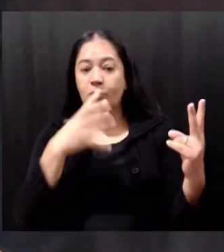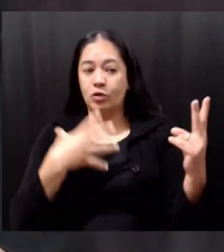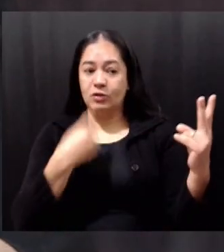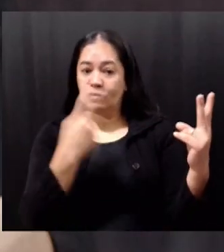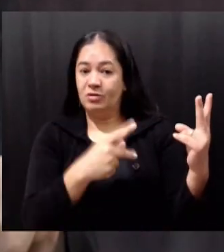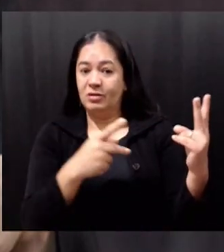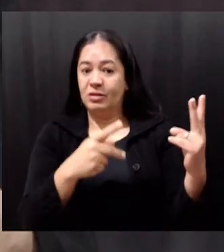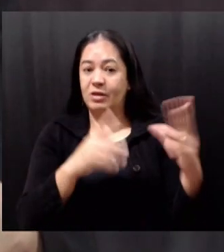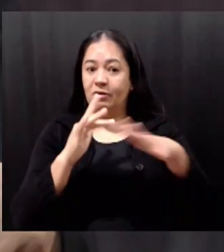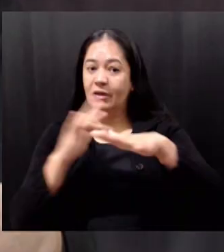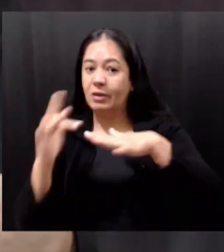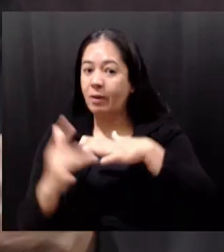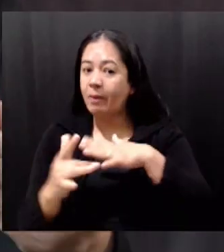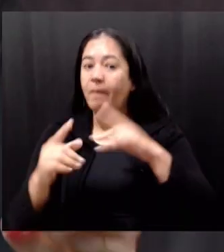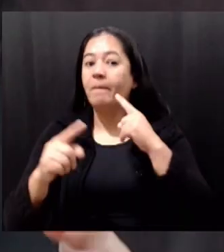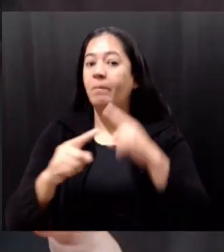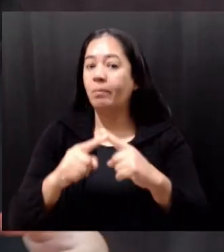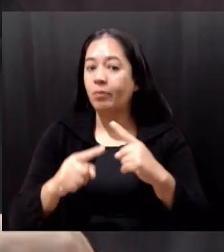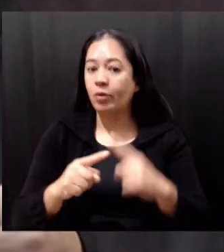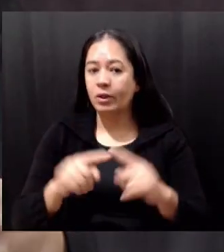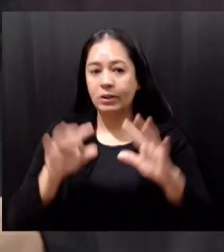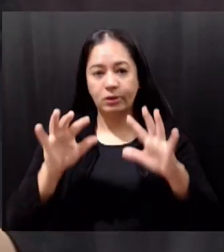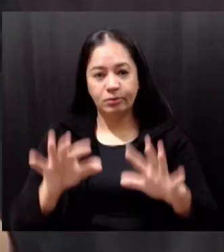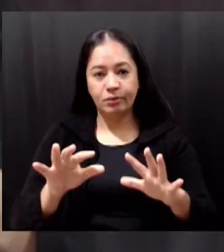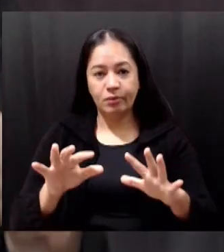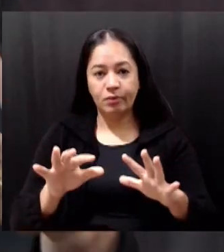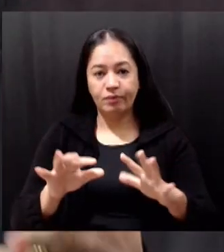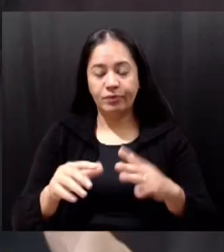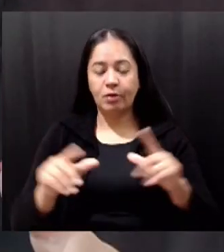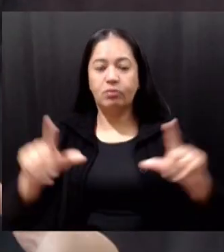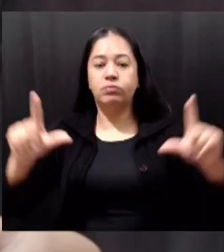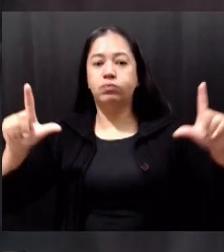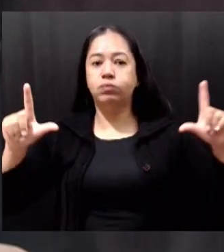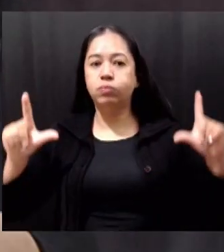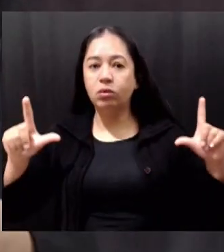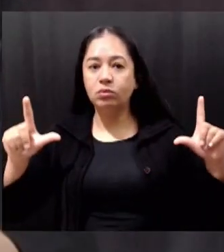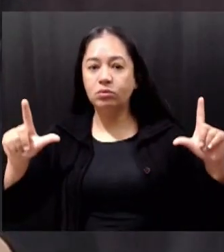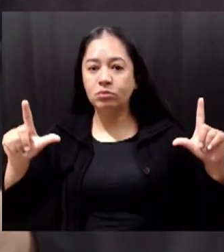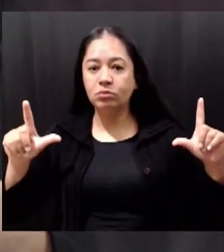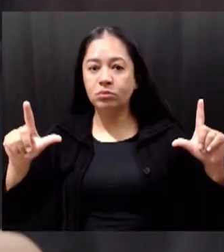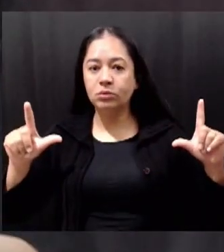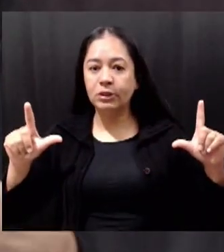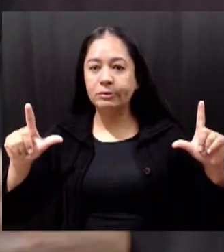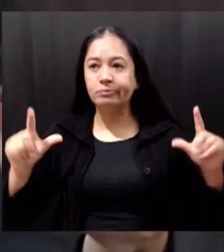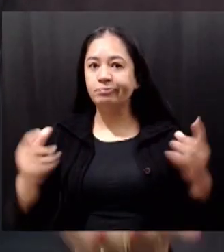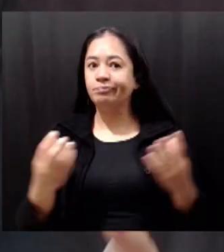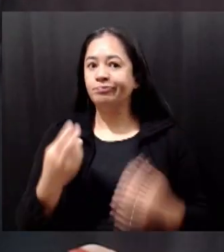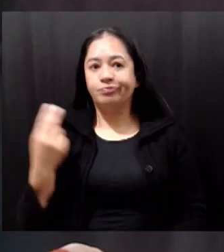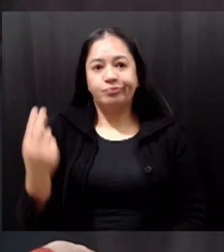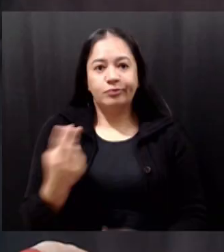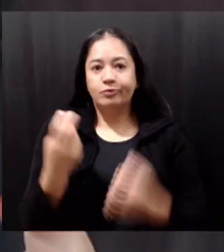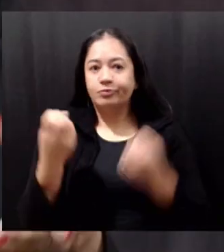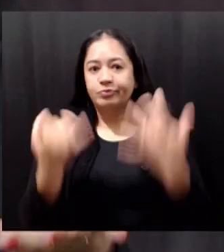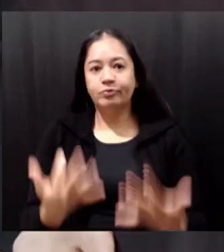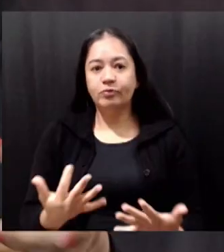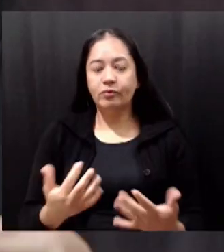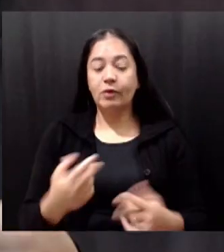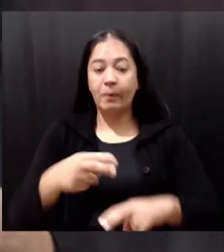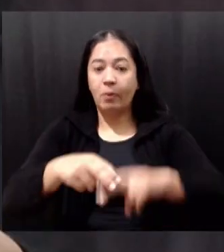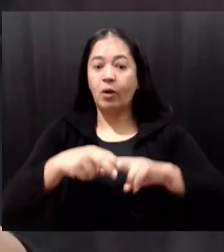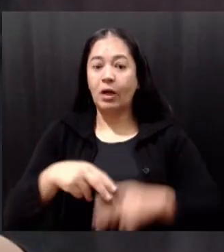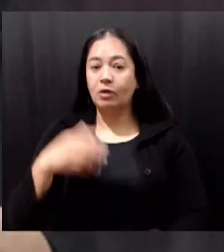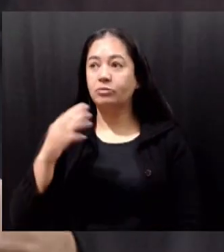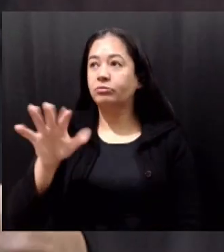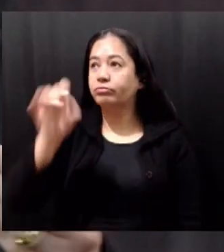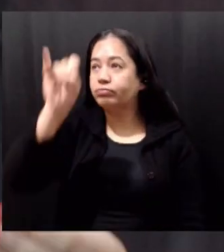isso traz uma exposição injustificada da imagem dos seus filhos, né, que